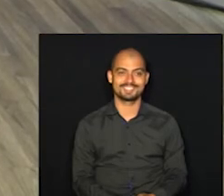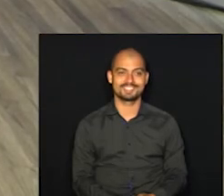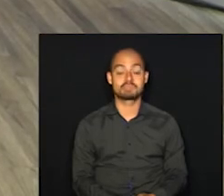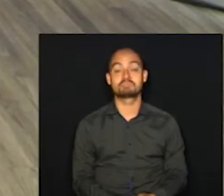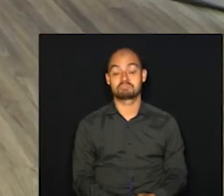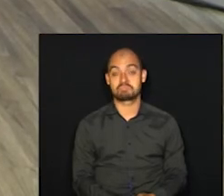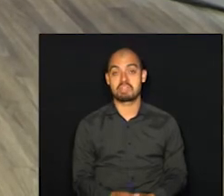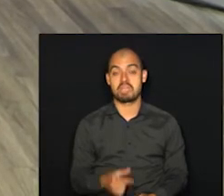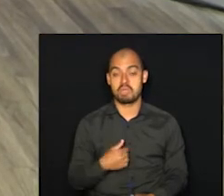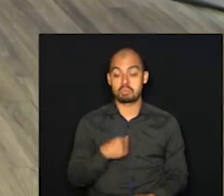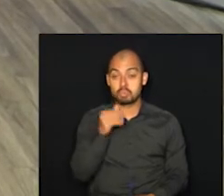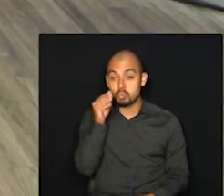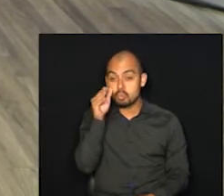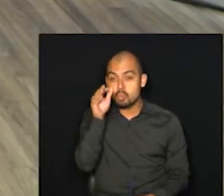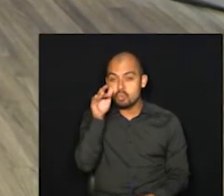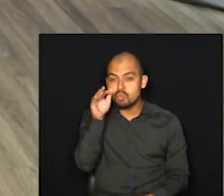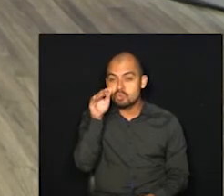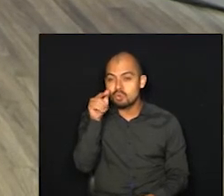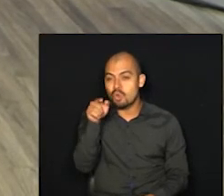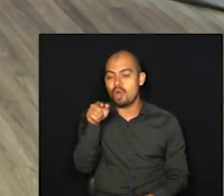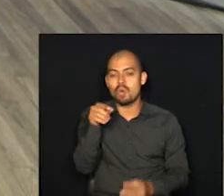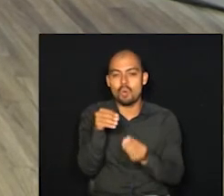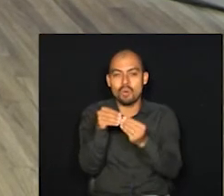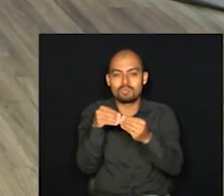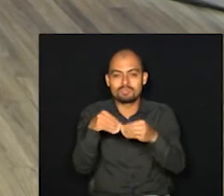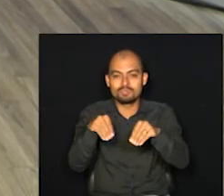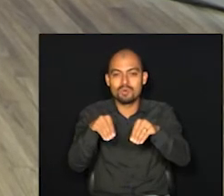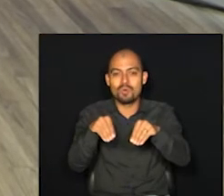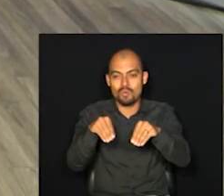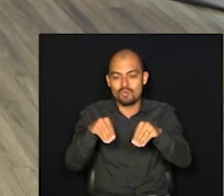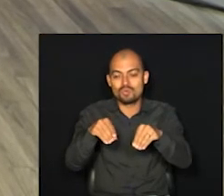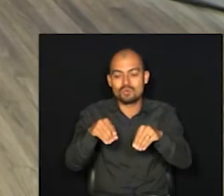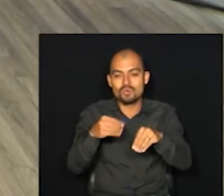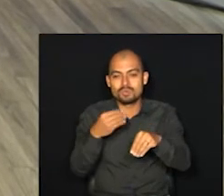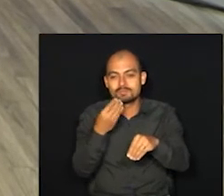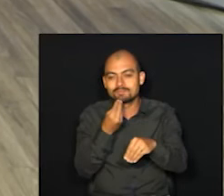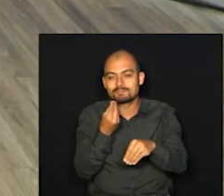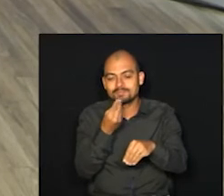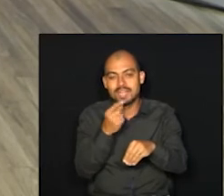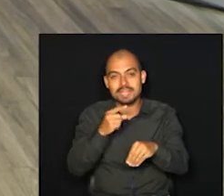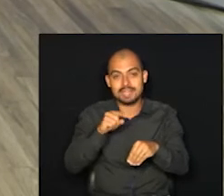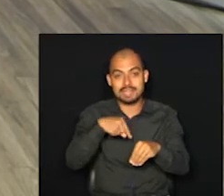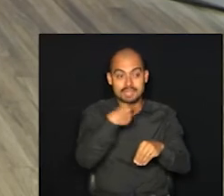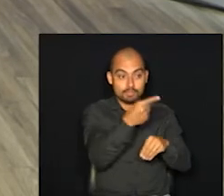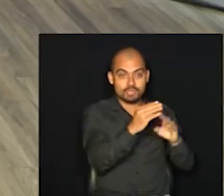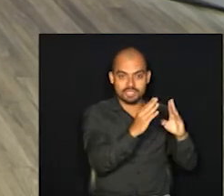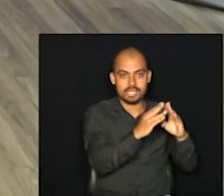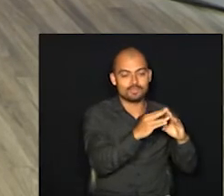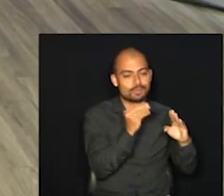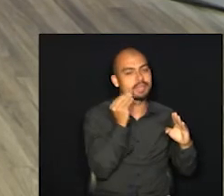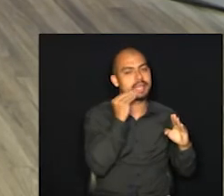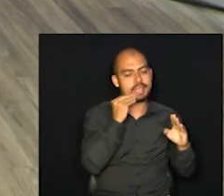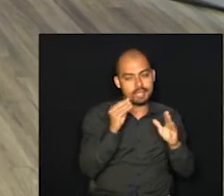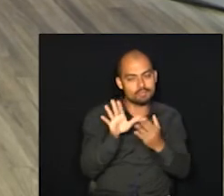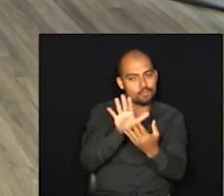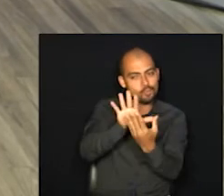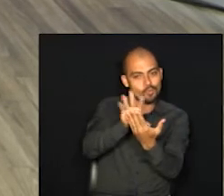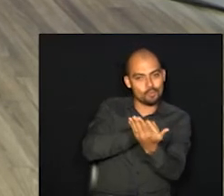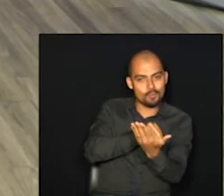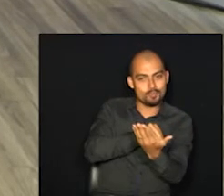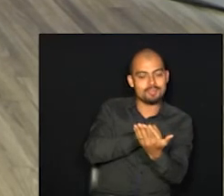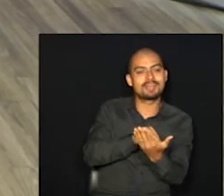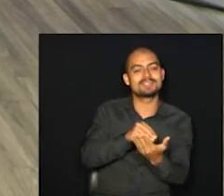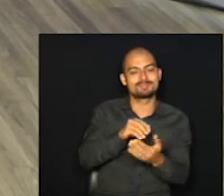Ah, eu fiquei curioso, viu, com esse omelete aí de Beldroega. Vou reproduzir na minha casa, assistir atentamente